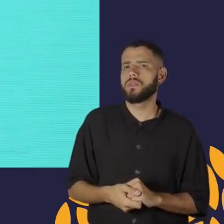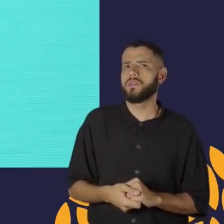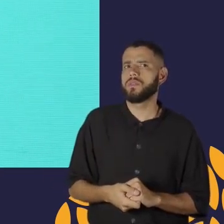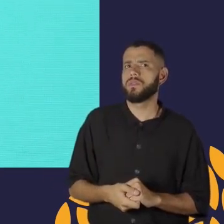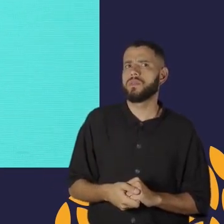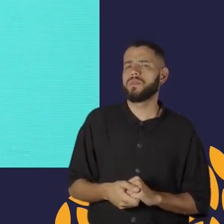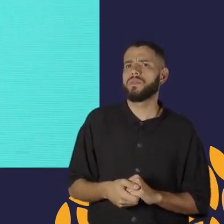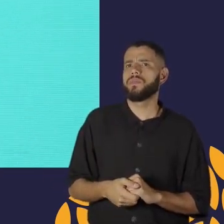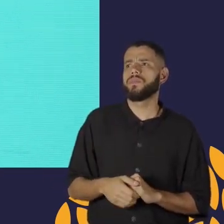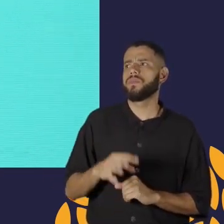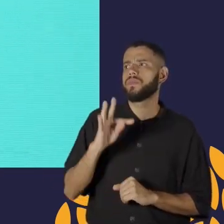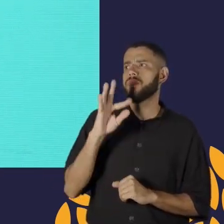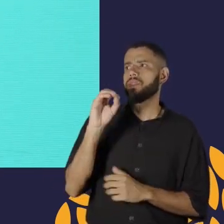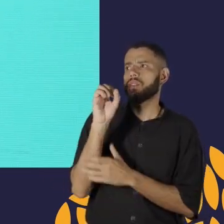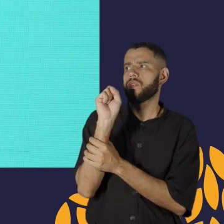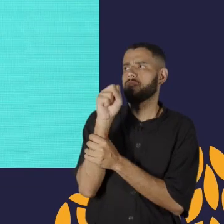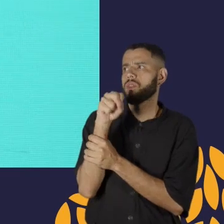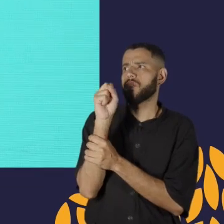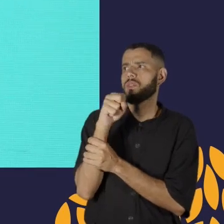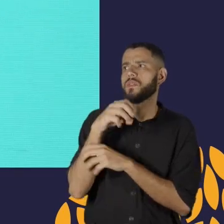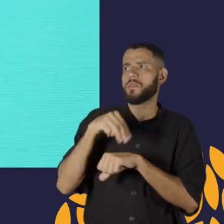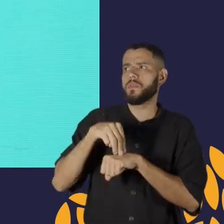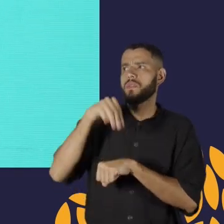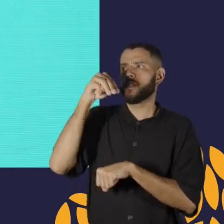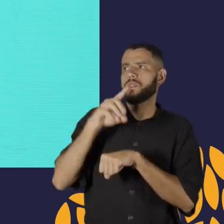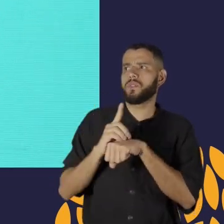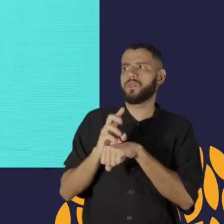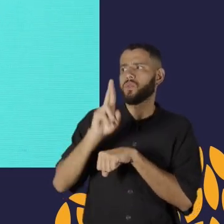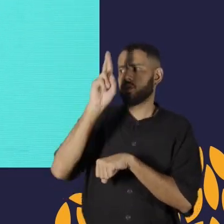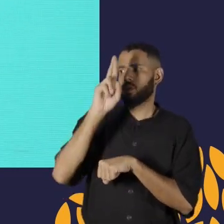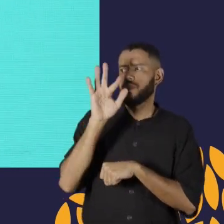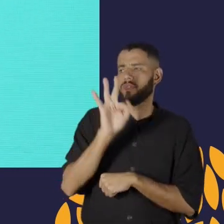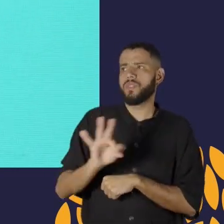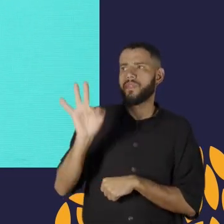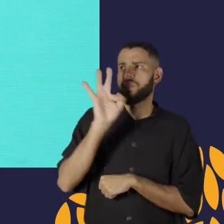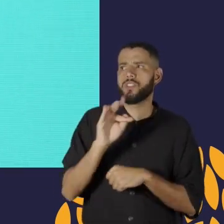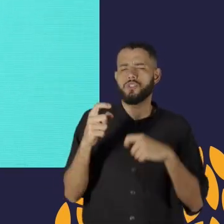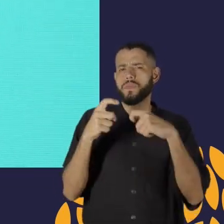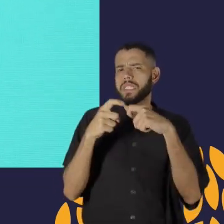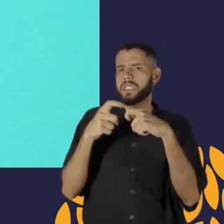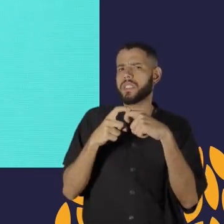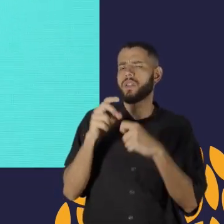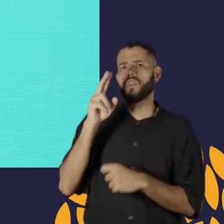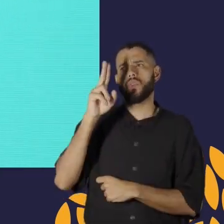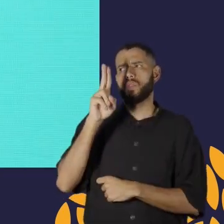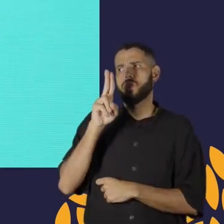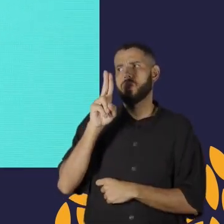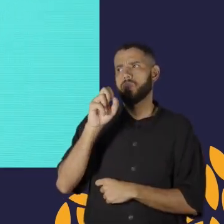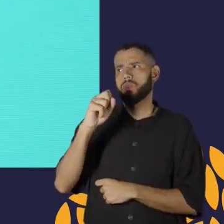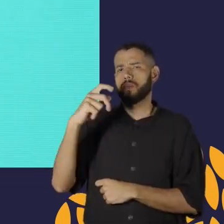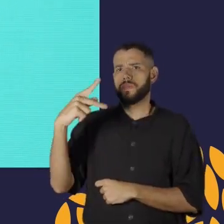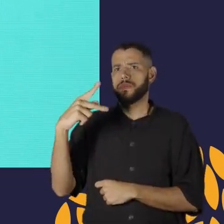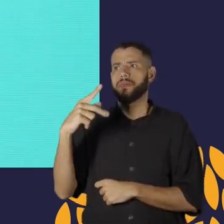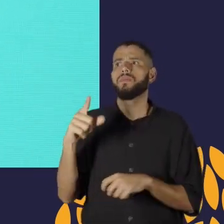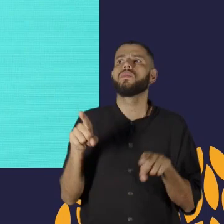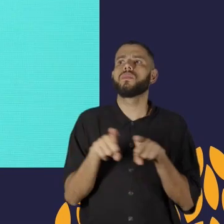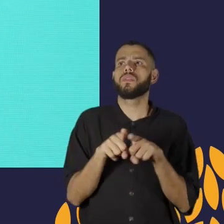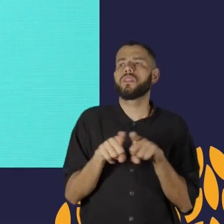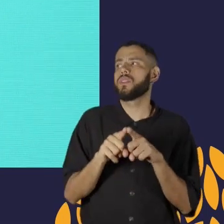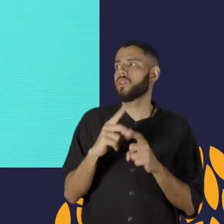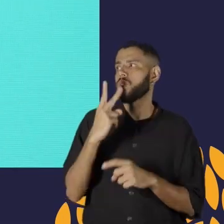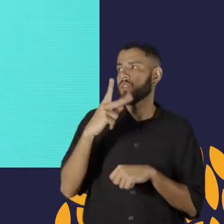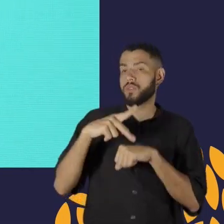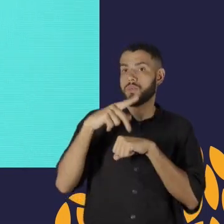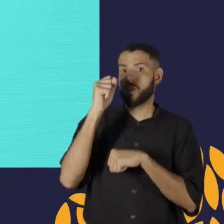Terapeuta ocupacional, mestre e doutora pela Faculdade de Medicina da Universidade de São Paulo e 2